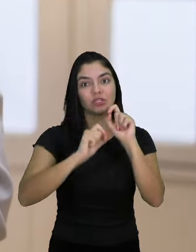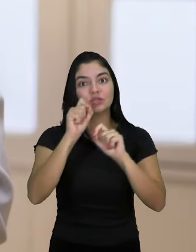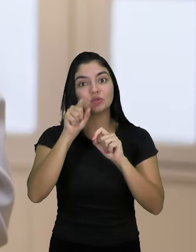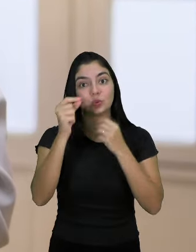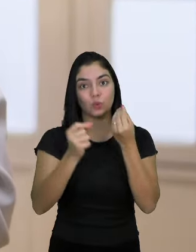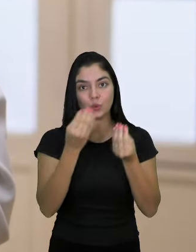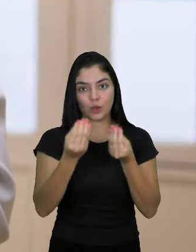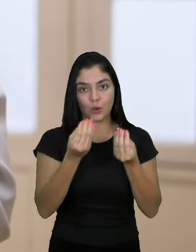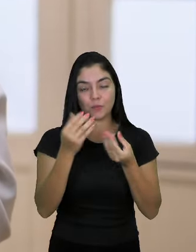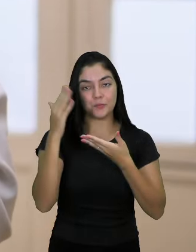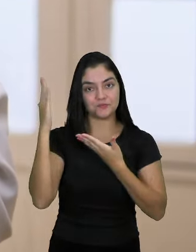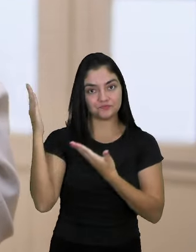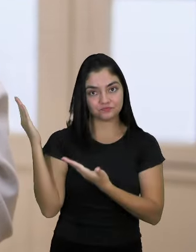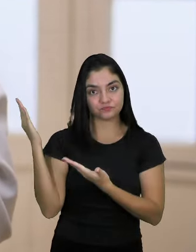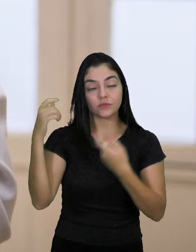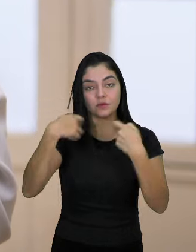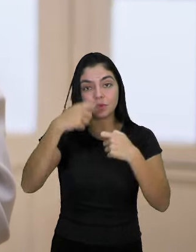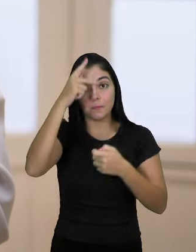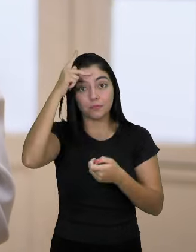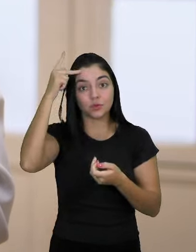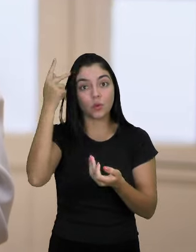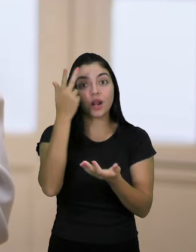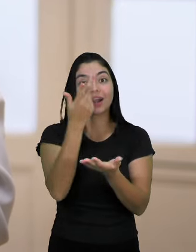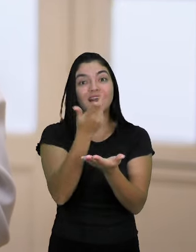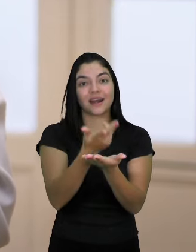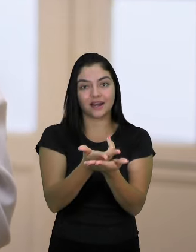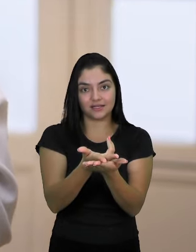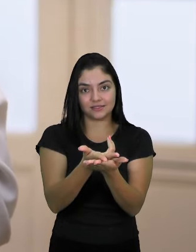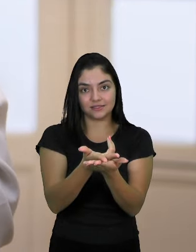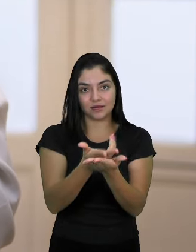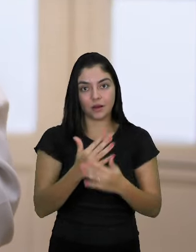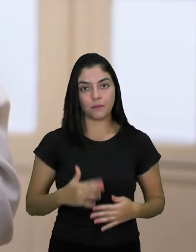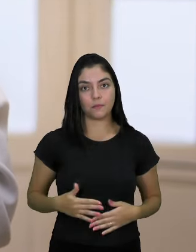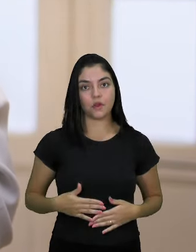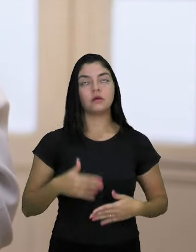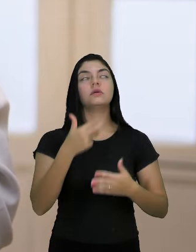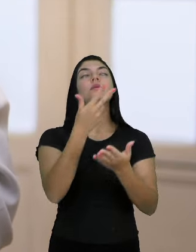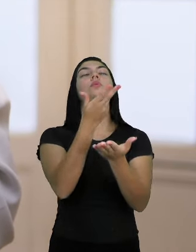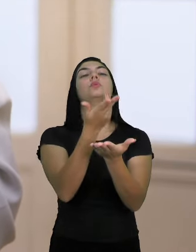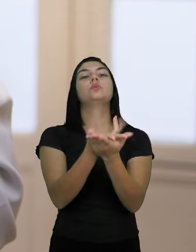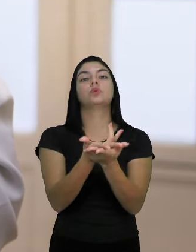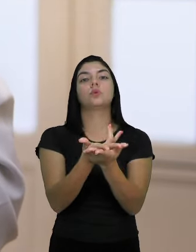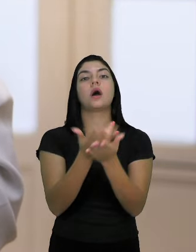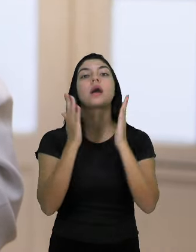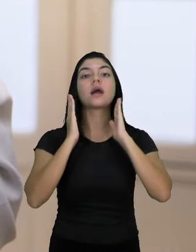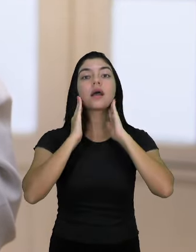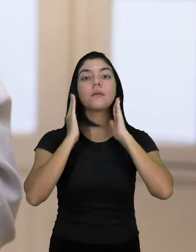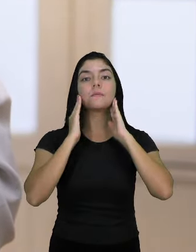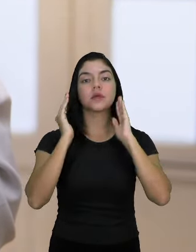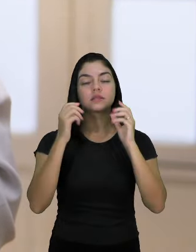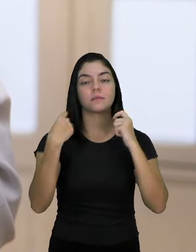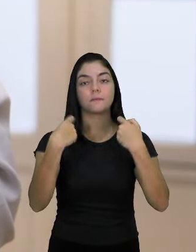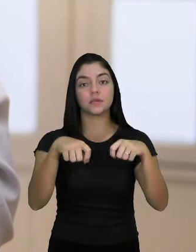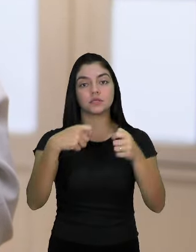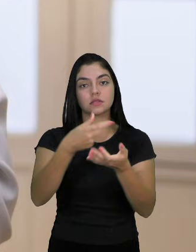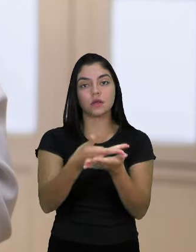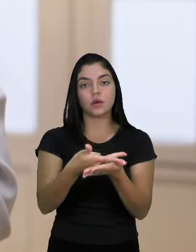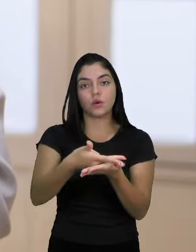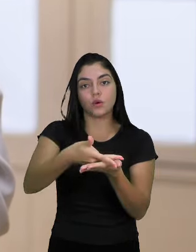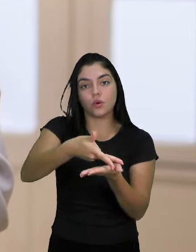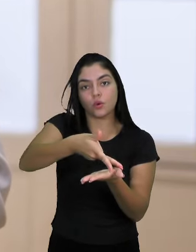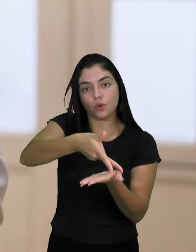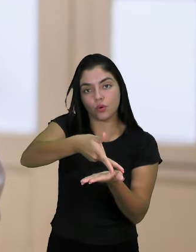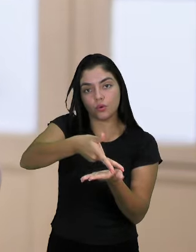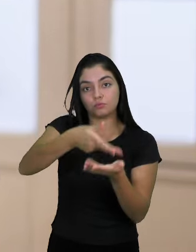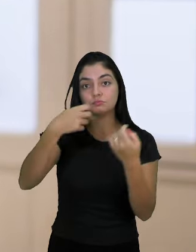Deixe a pessoa deitada, de barriga para cima, em uma superfície plana, com a cabeça mais elevada